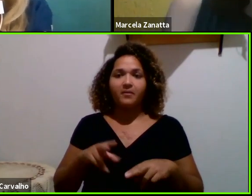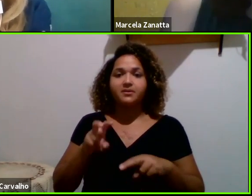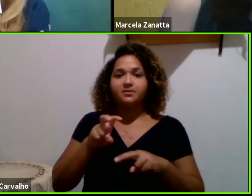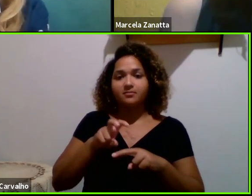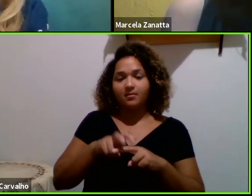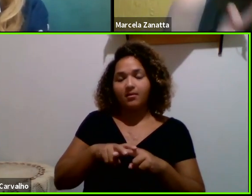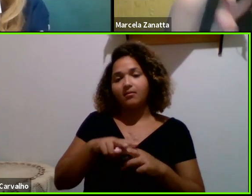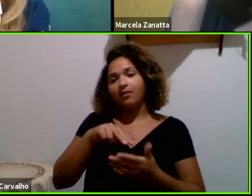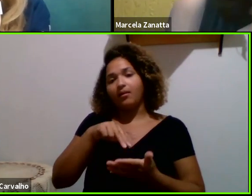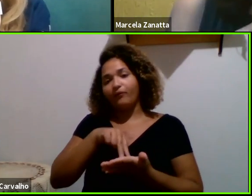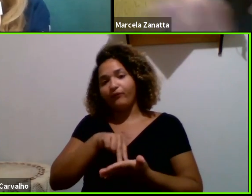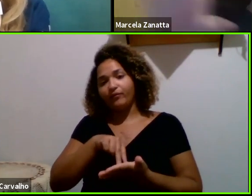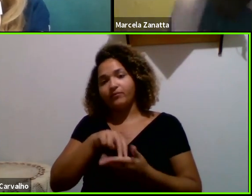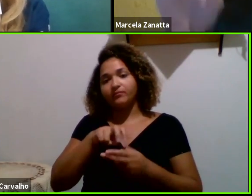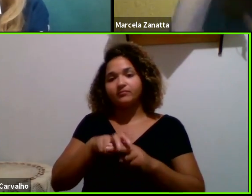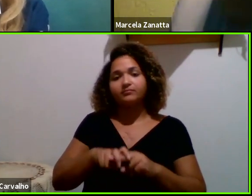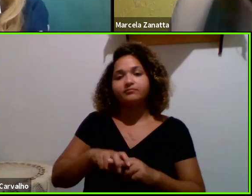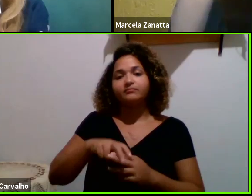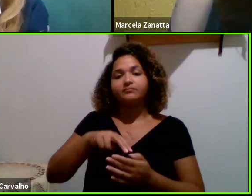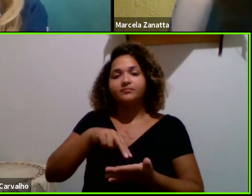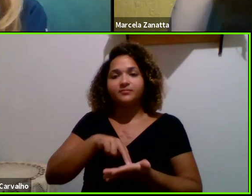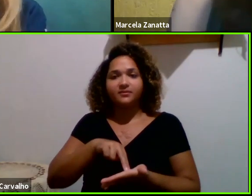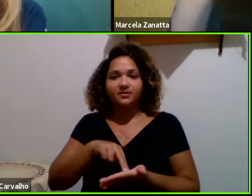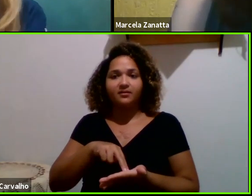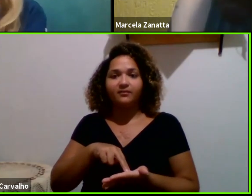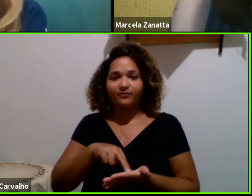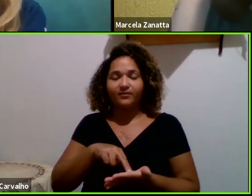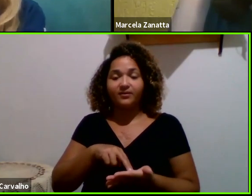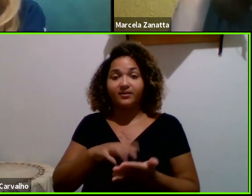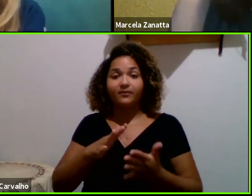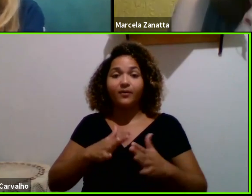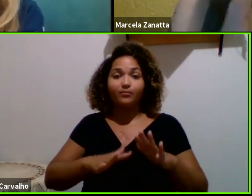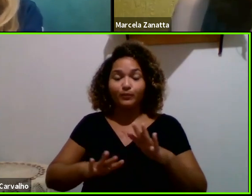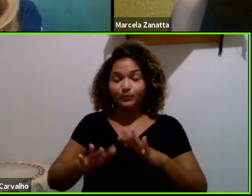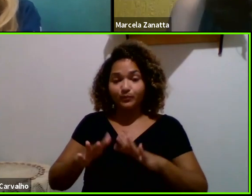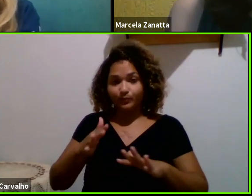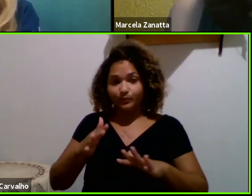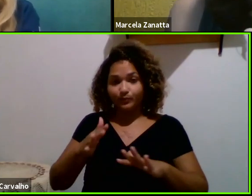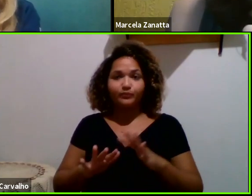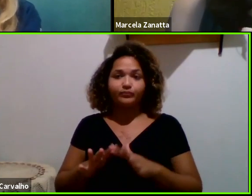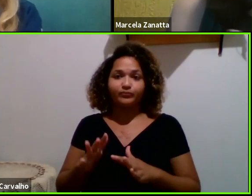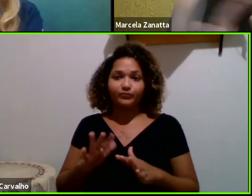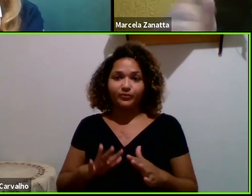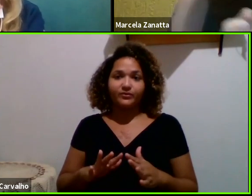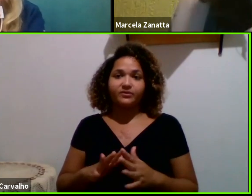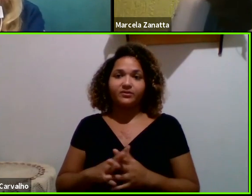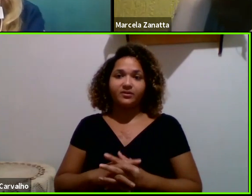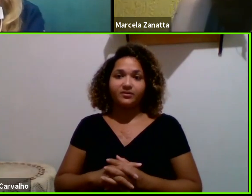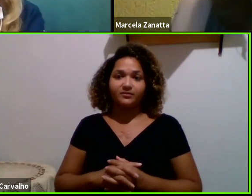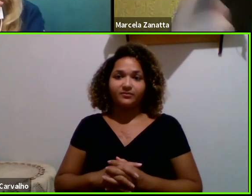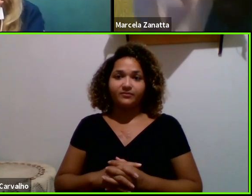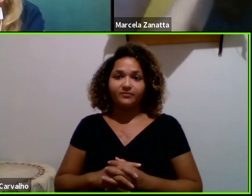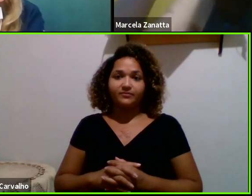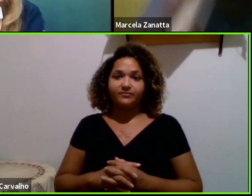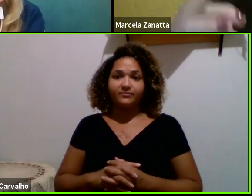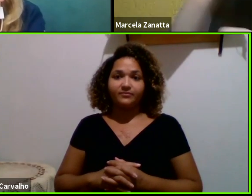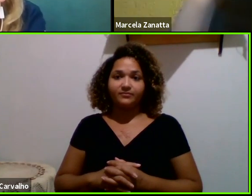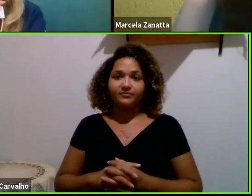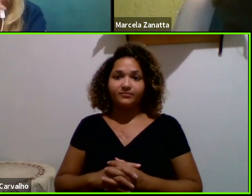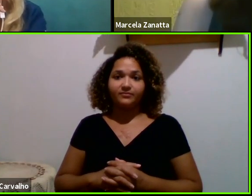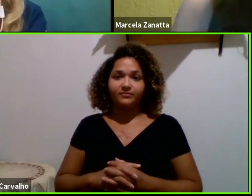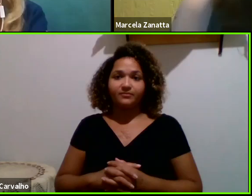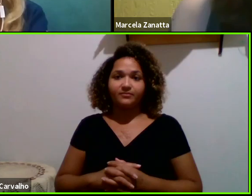sentou a mulher na banqueta, ofereceu a banqueta, que ela tem que ficar lá colada, né? Então, ela pode levantar. Às vezes a gente pede para tirar a banqueta um pouquinho, para